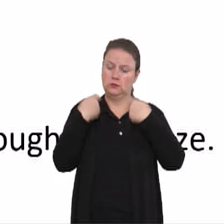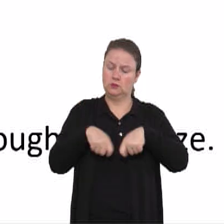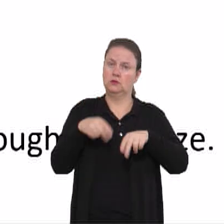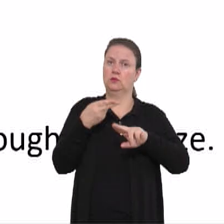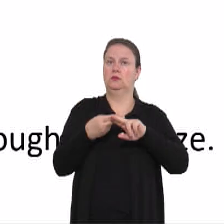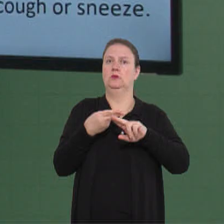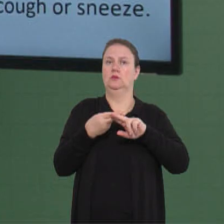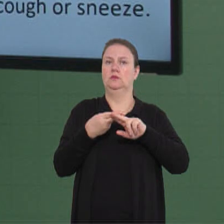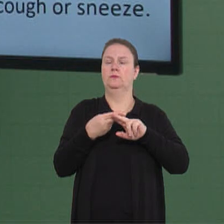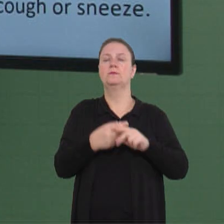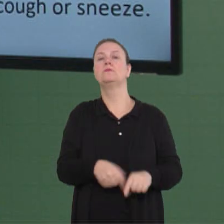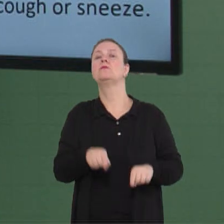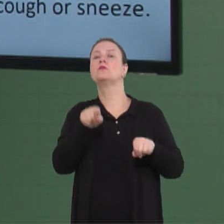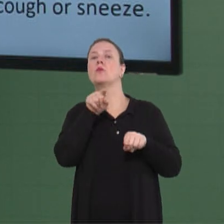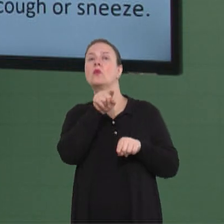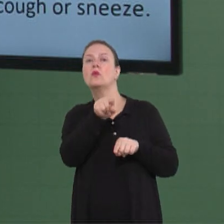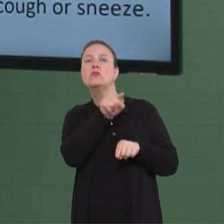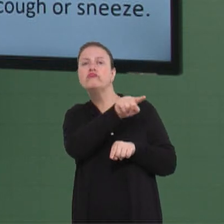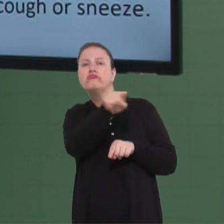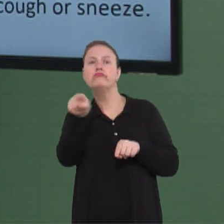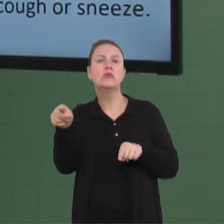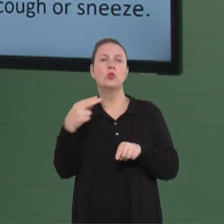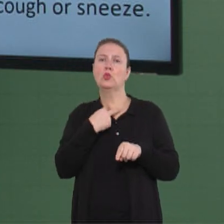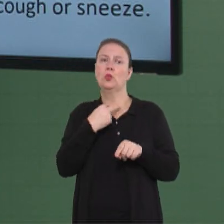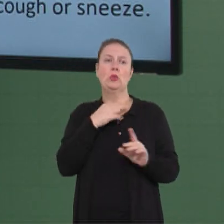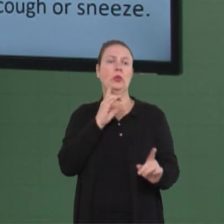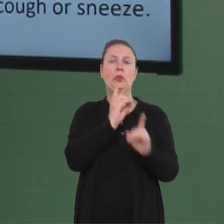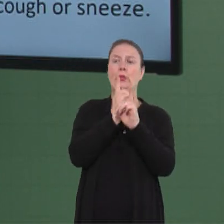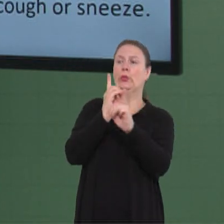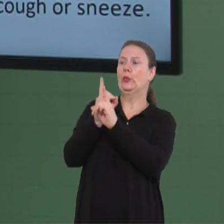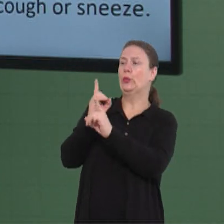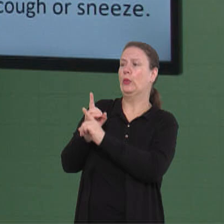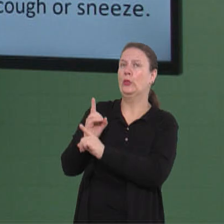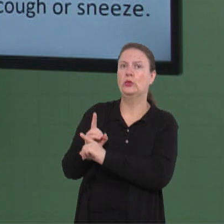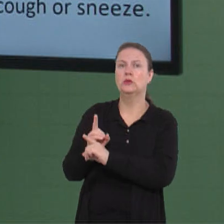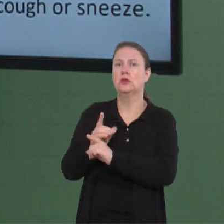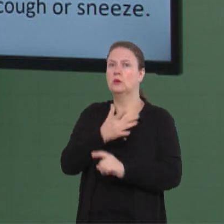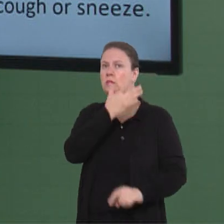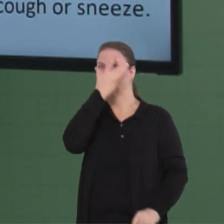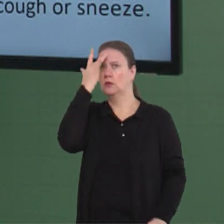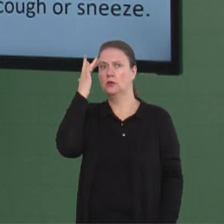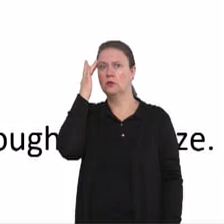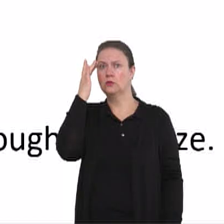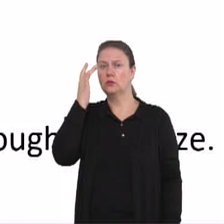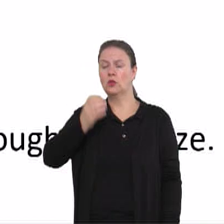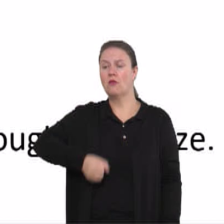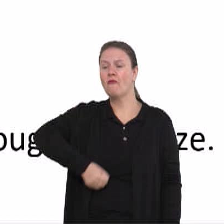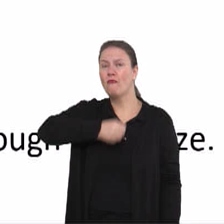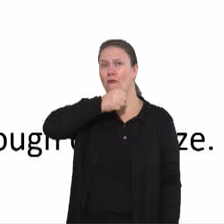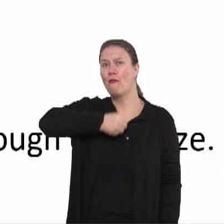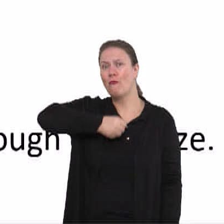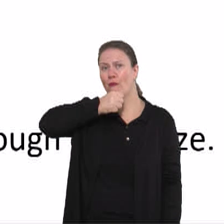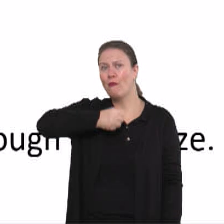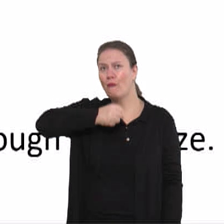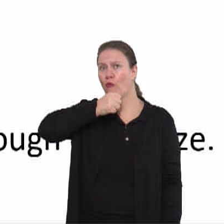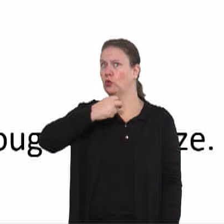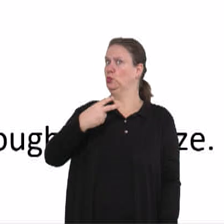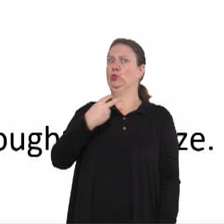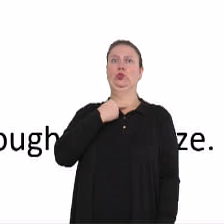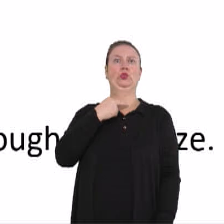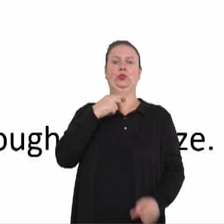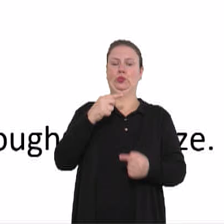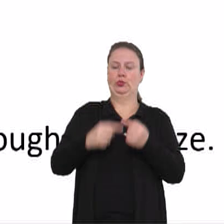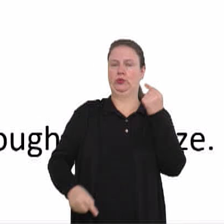time out people vocês não devem encontrar pessoas mais velhas são pessoas risco né e a última